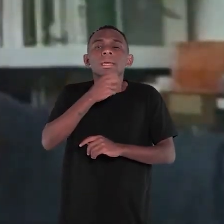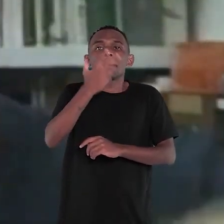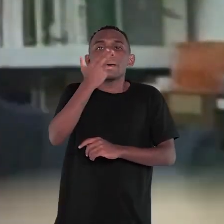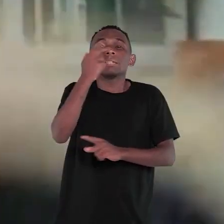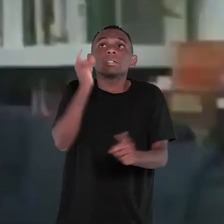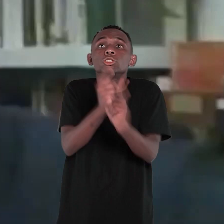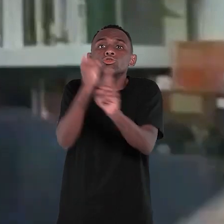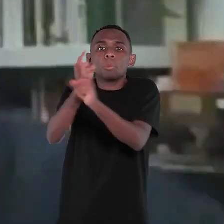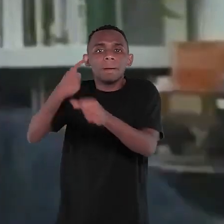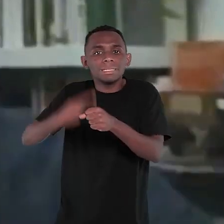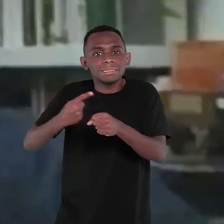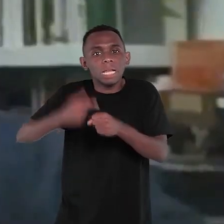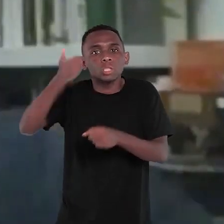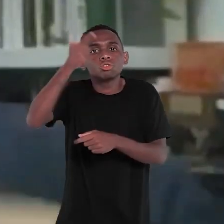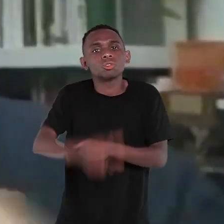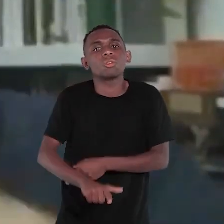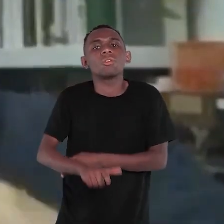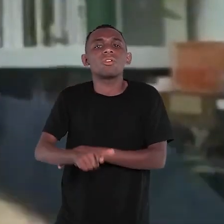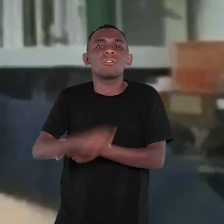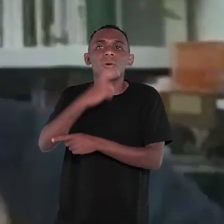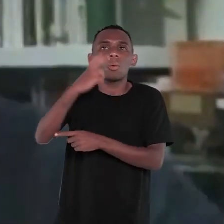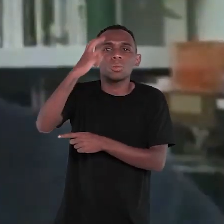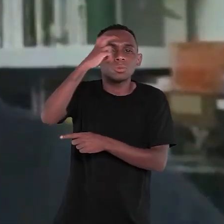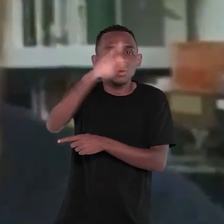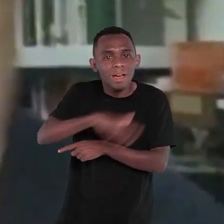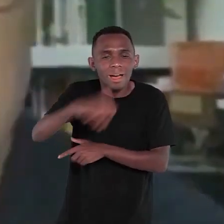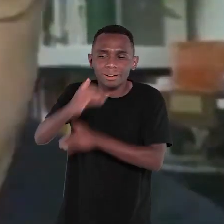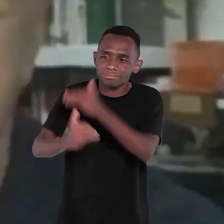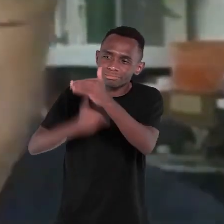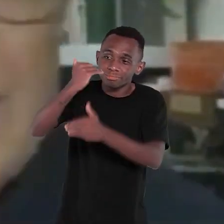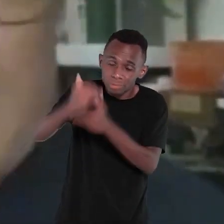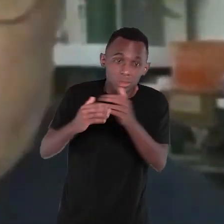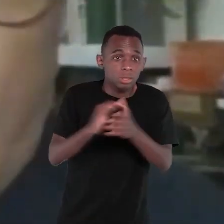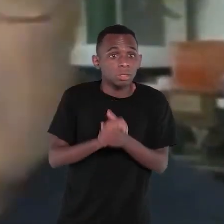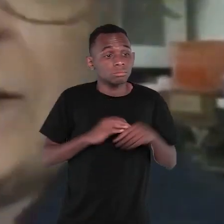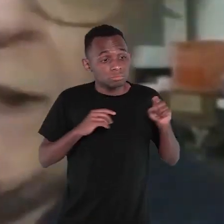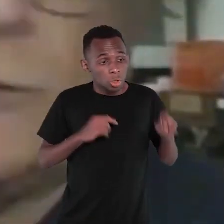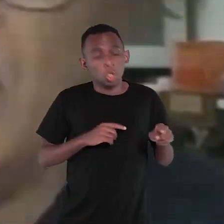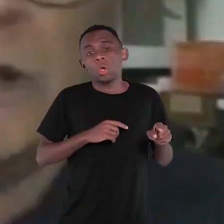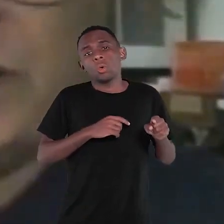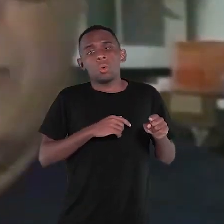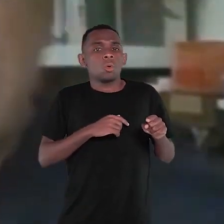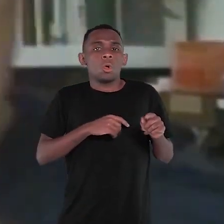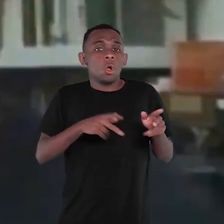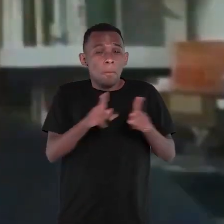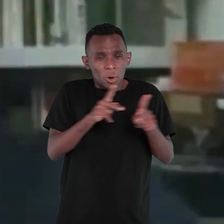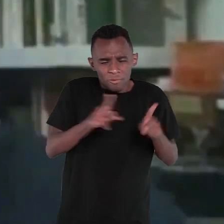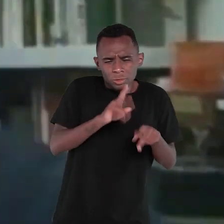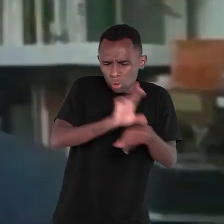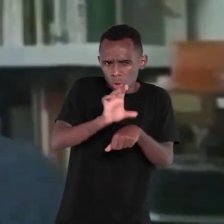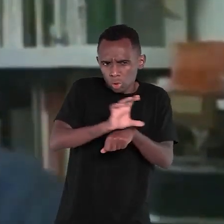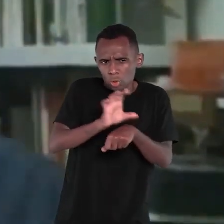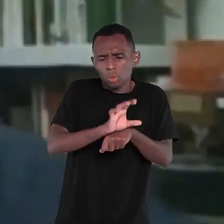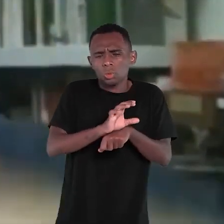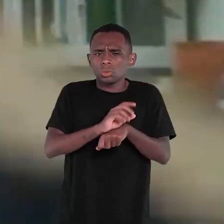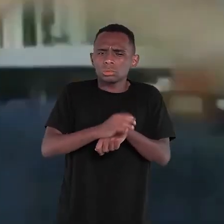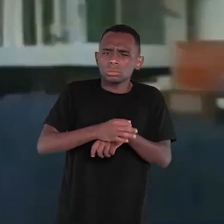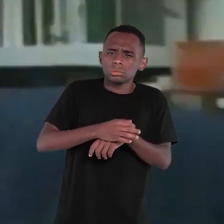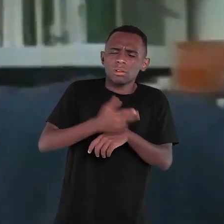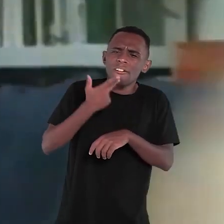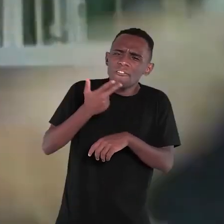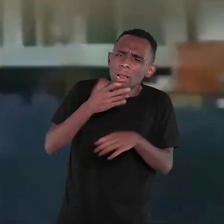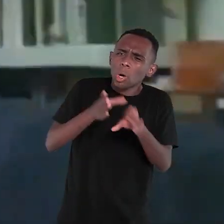de novo, a parte cultural. O atendente que está dando o curso está sempre comentando: olha, chegou esse livro novo na